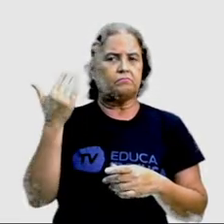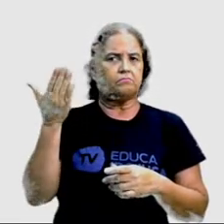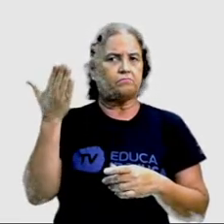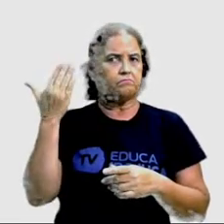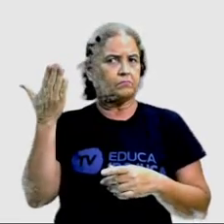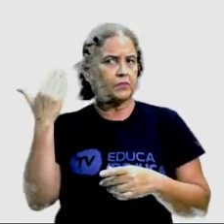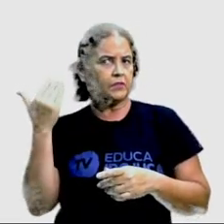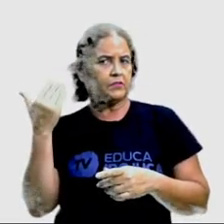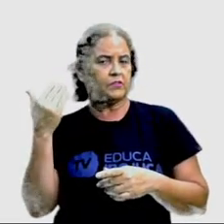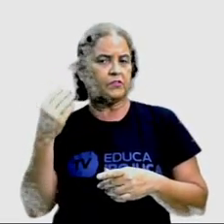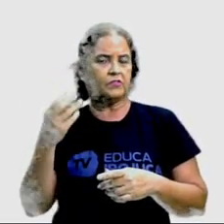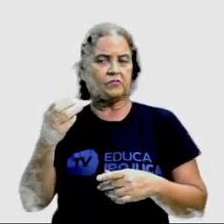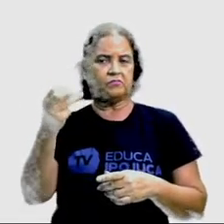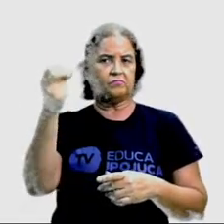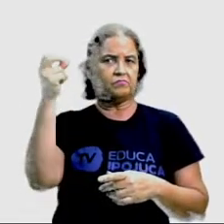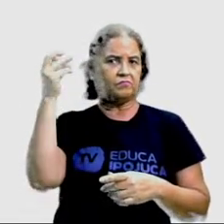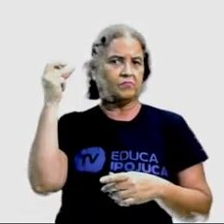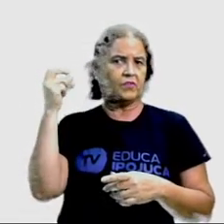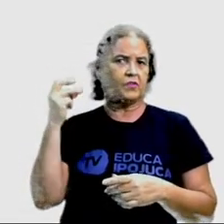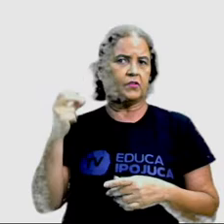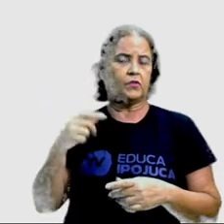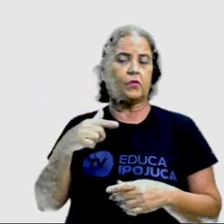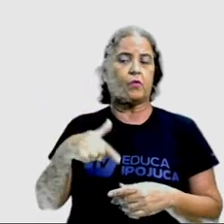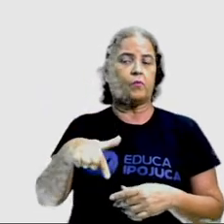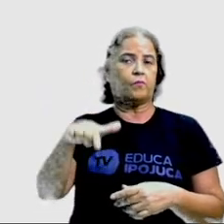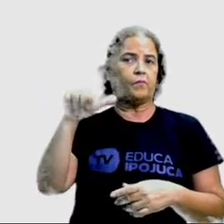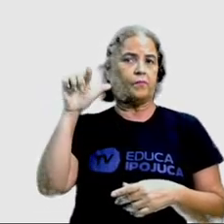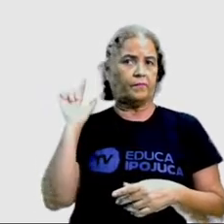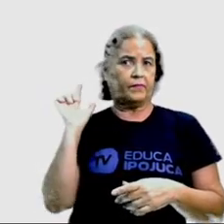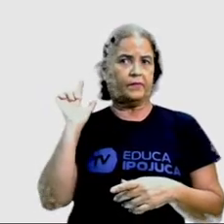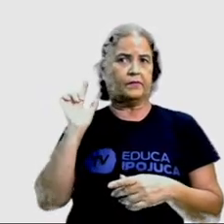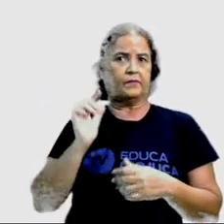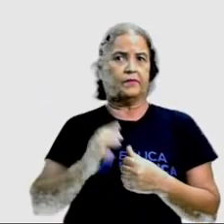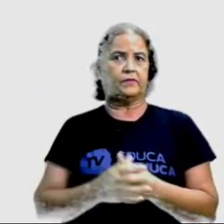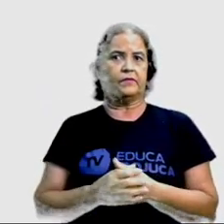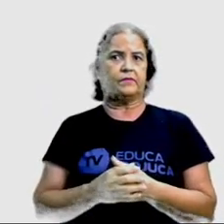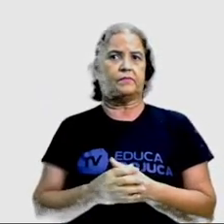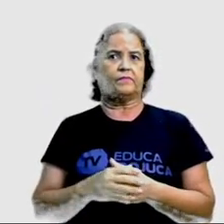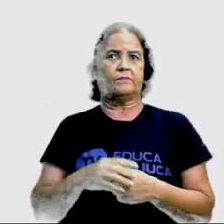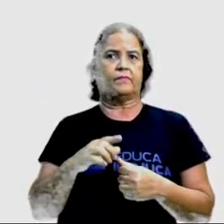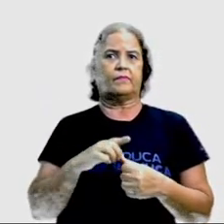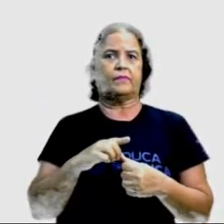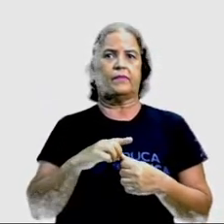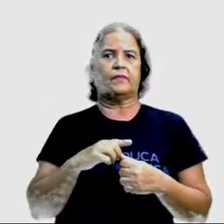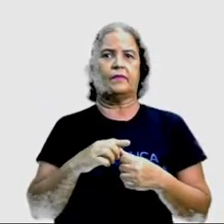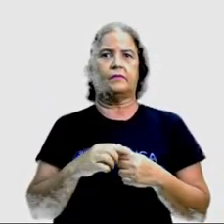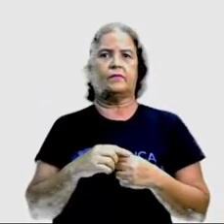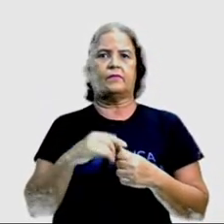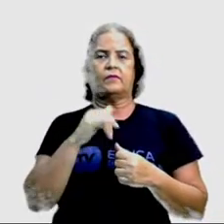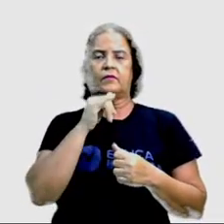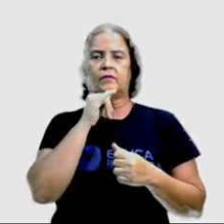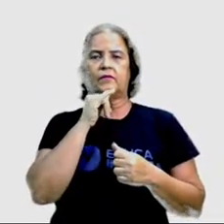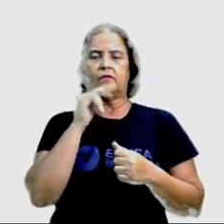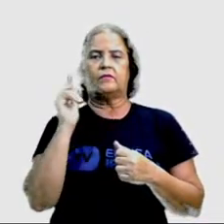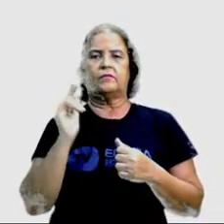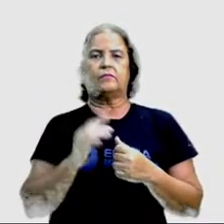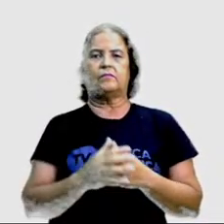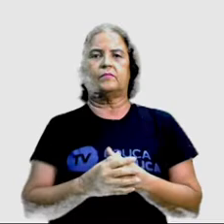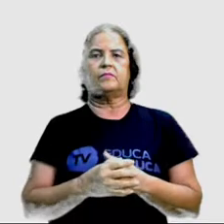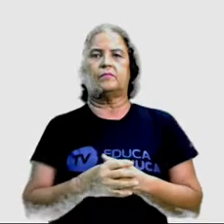antigo ou interior. Anterior, sorry. Então, nós temos aqui ex-boyfriend, ex-husband